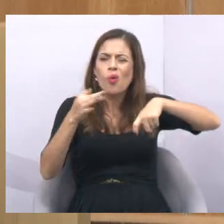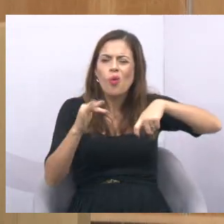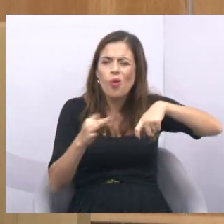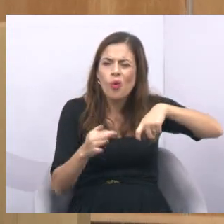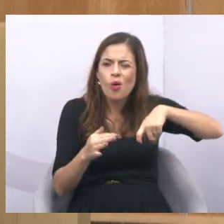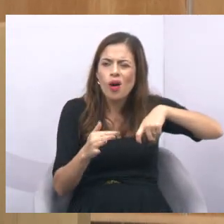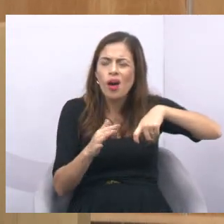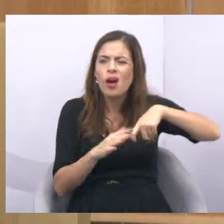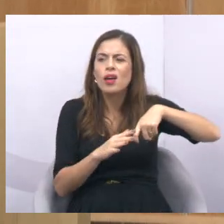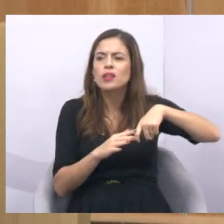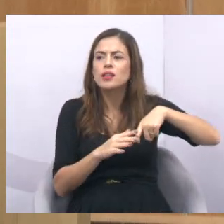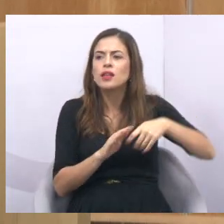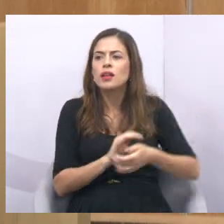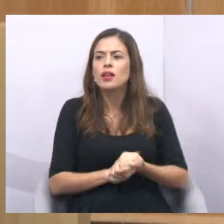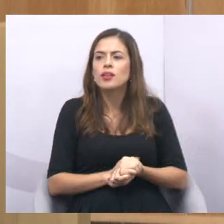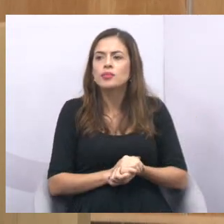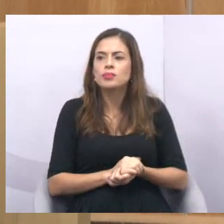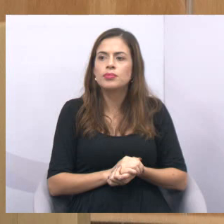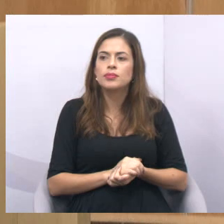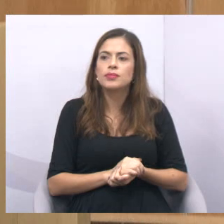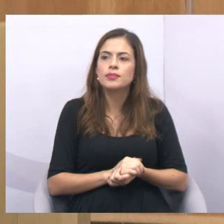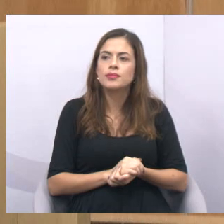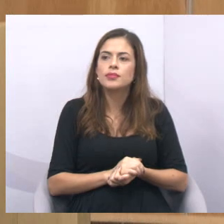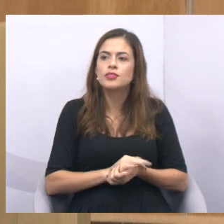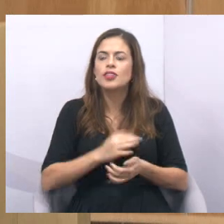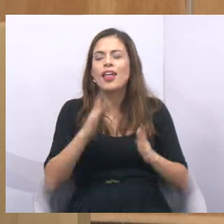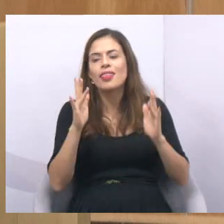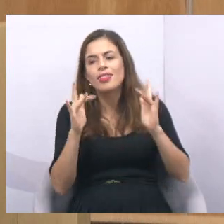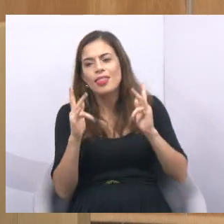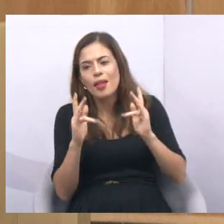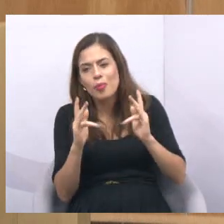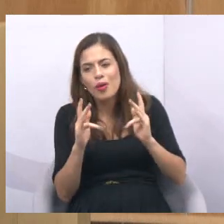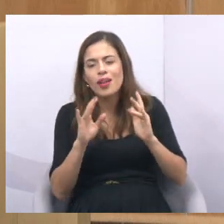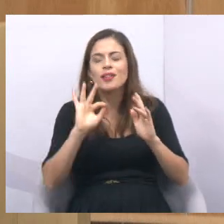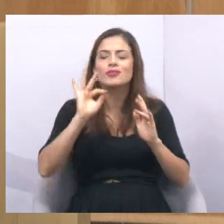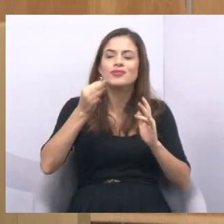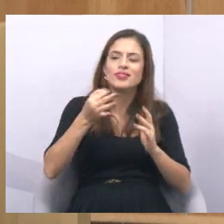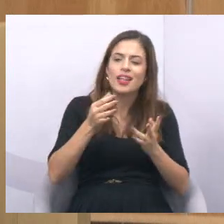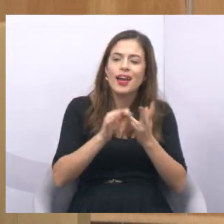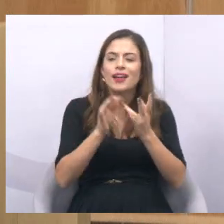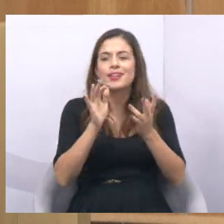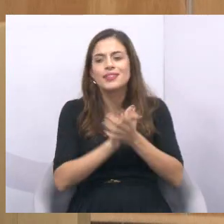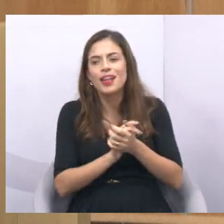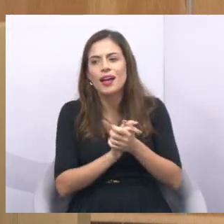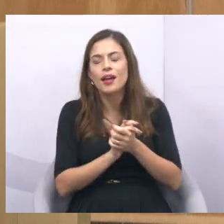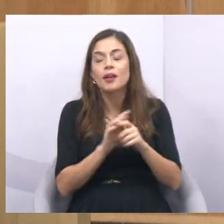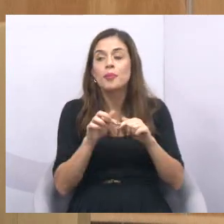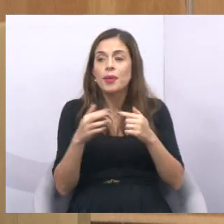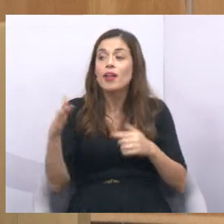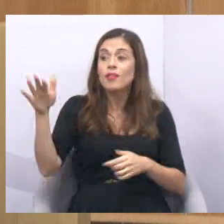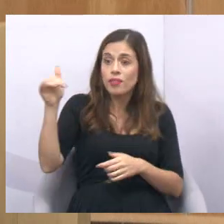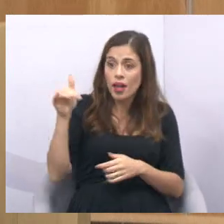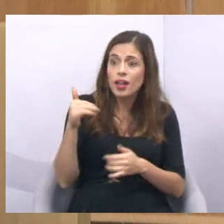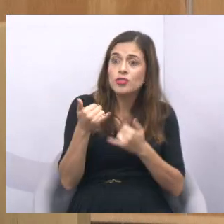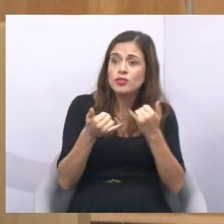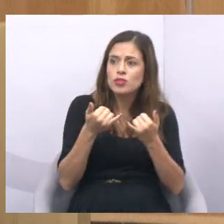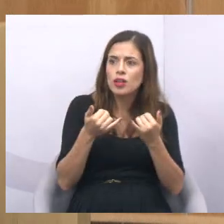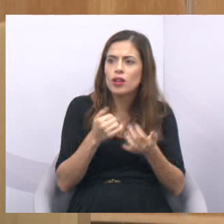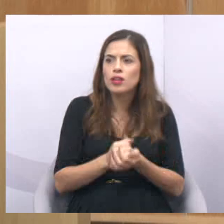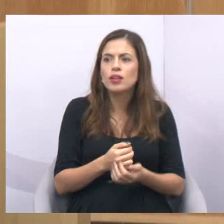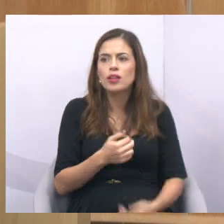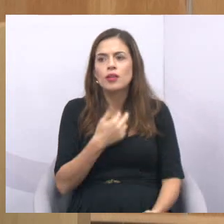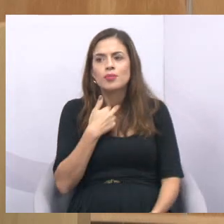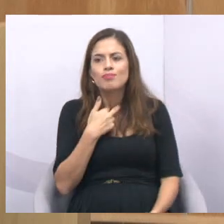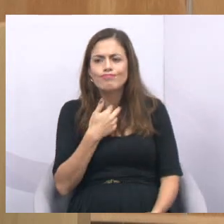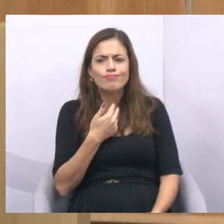virar médico de vez, né? Mas vem aqui, joga, tal, me levou, podia não ter me levado.